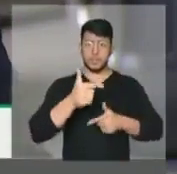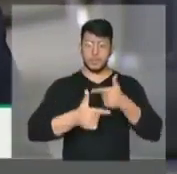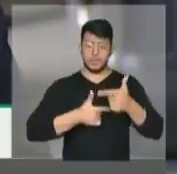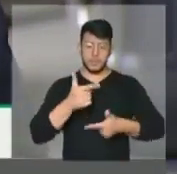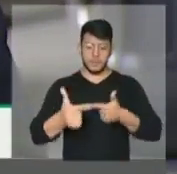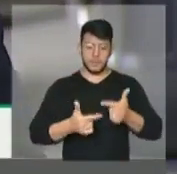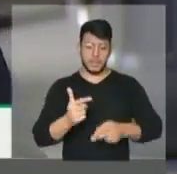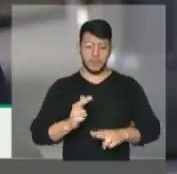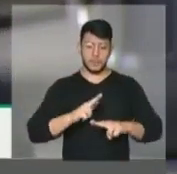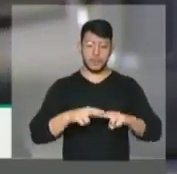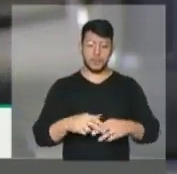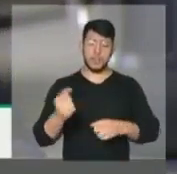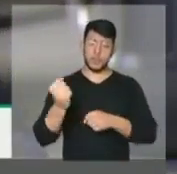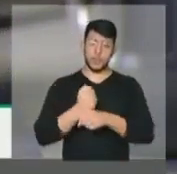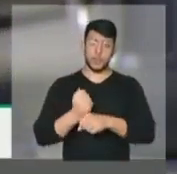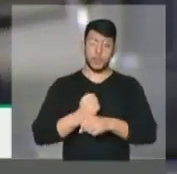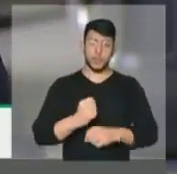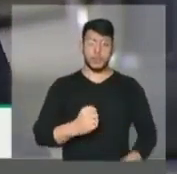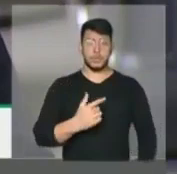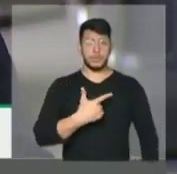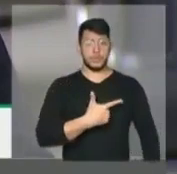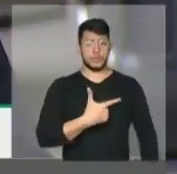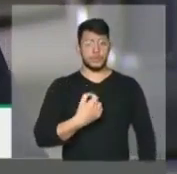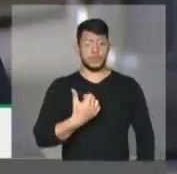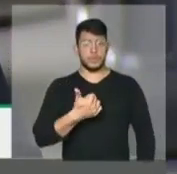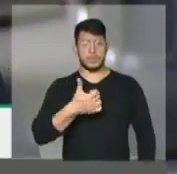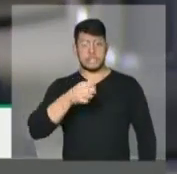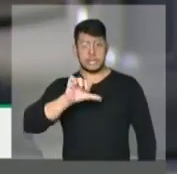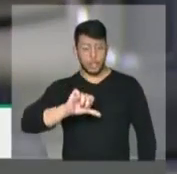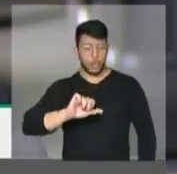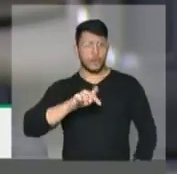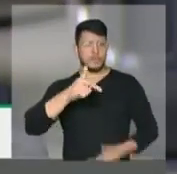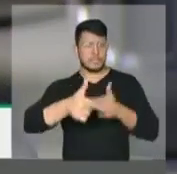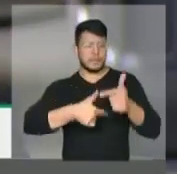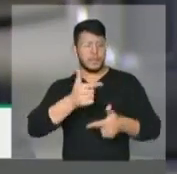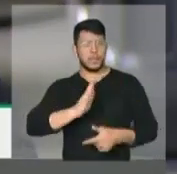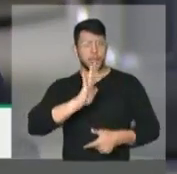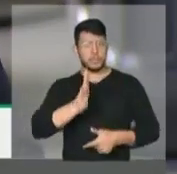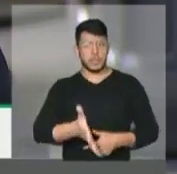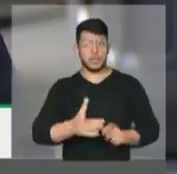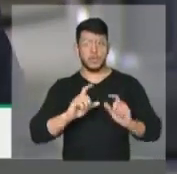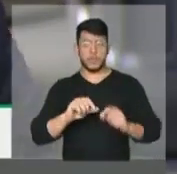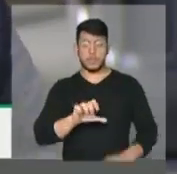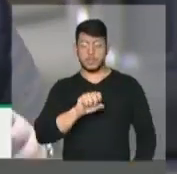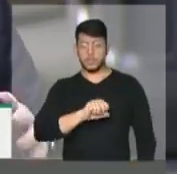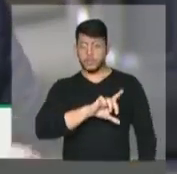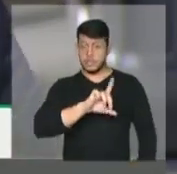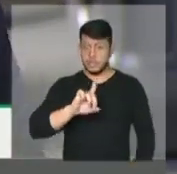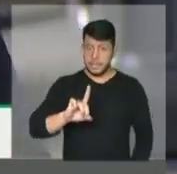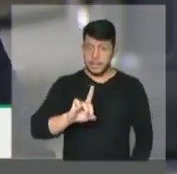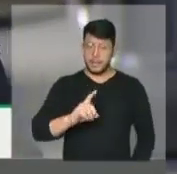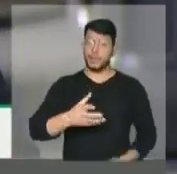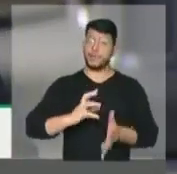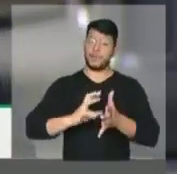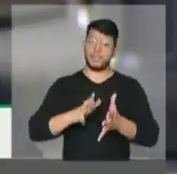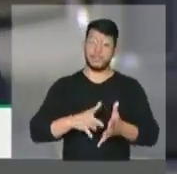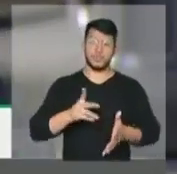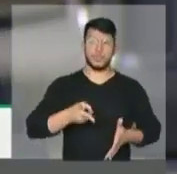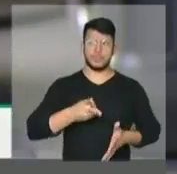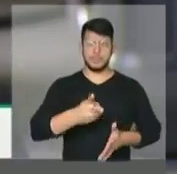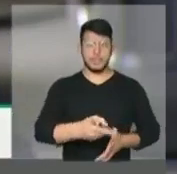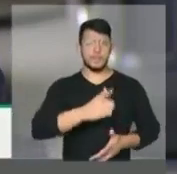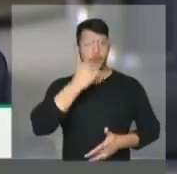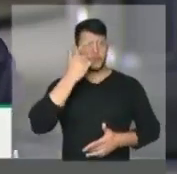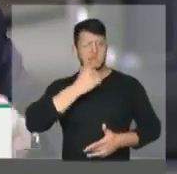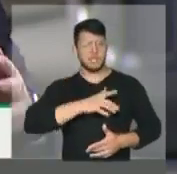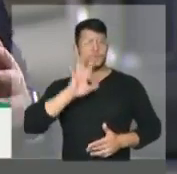ao longo de 2019. Certamente o Solidariedade figurou dentro das principais decisões,